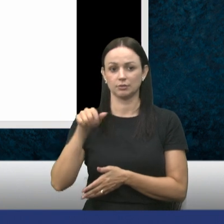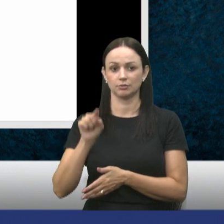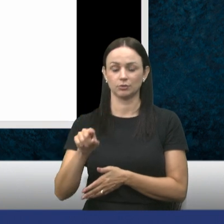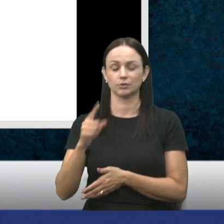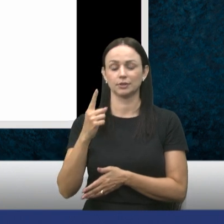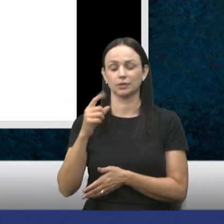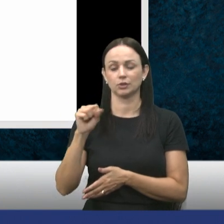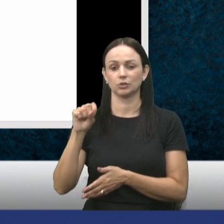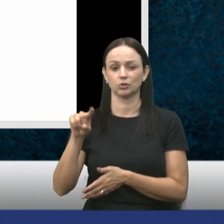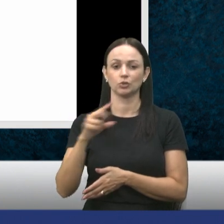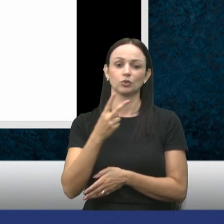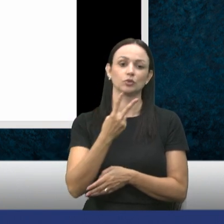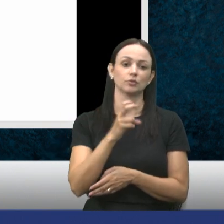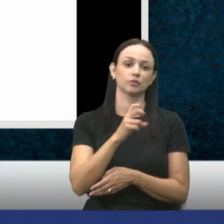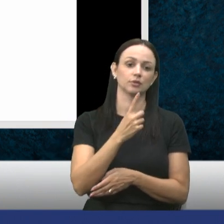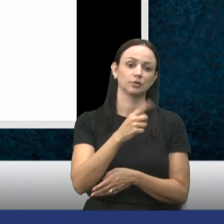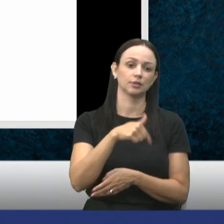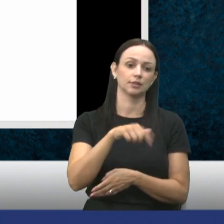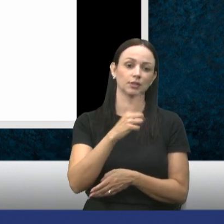150.007.181, em 2025